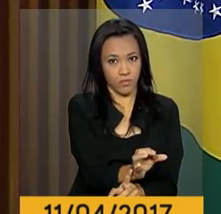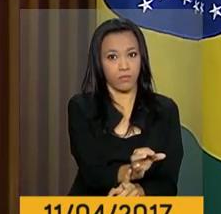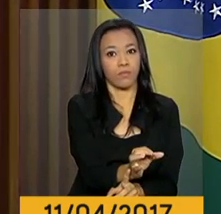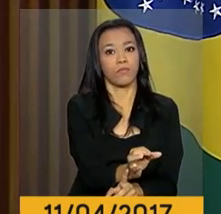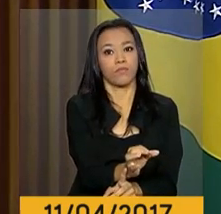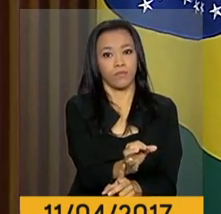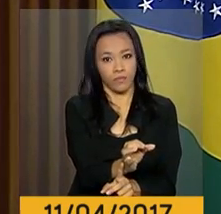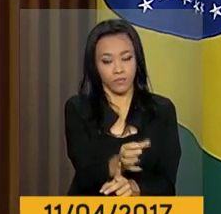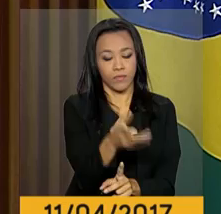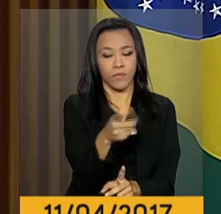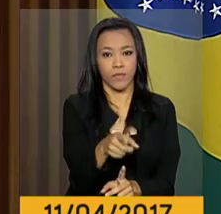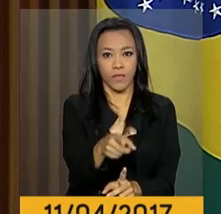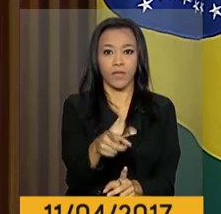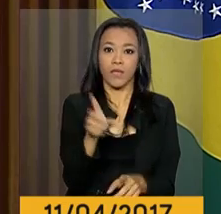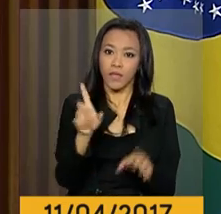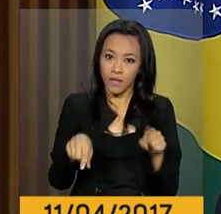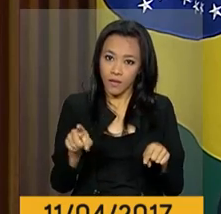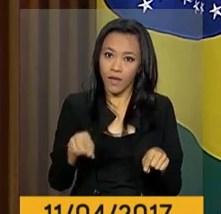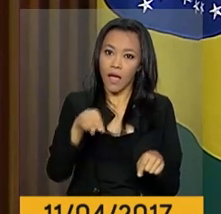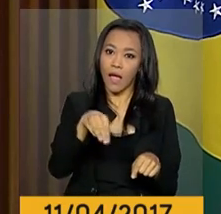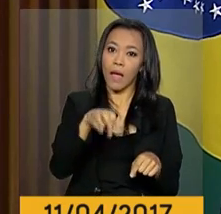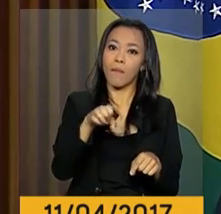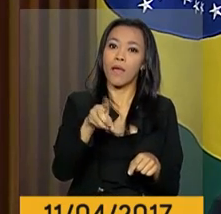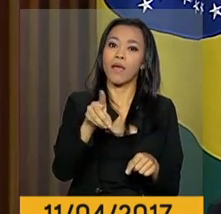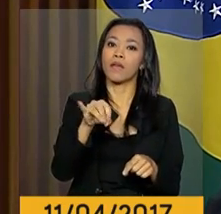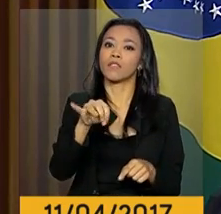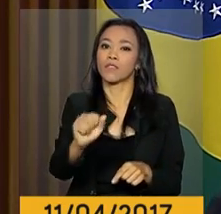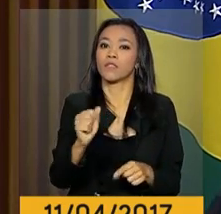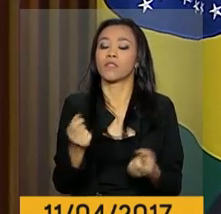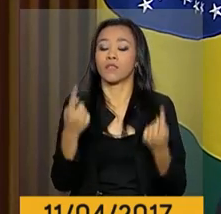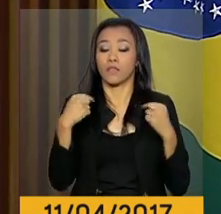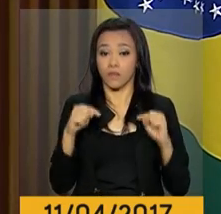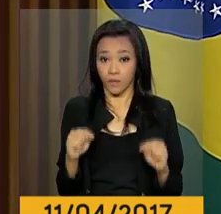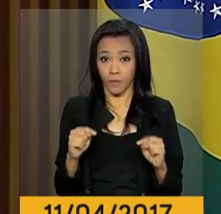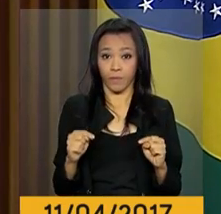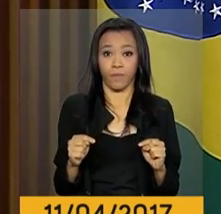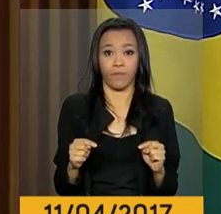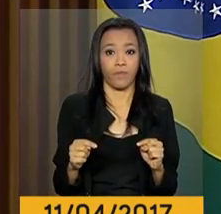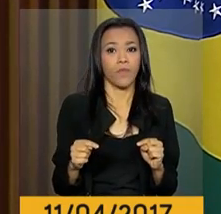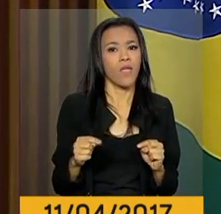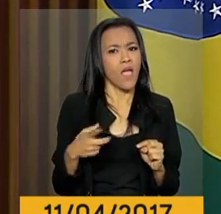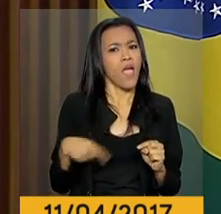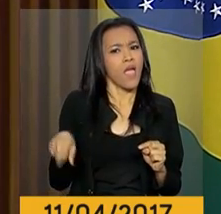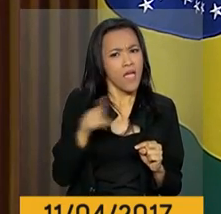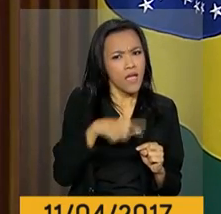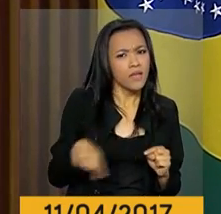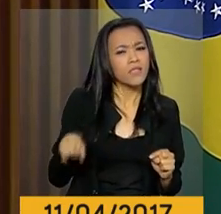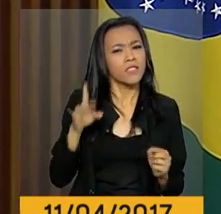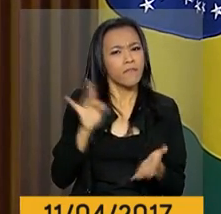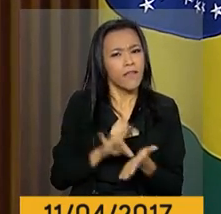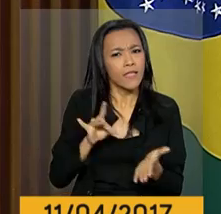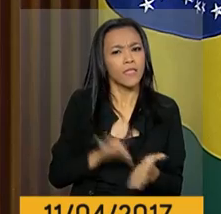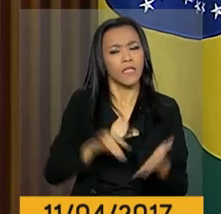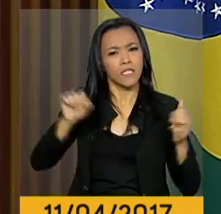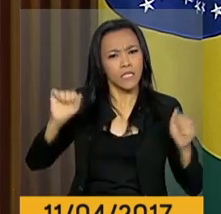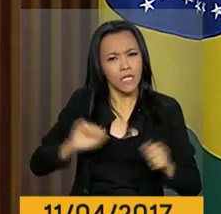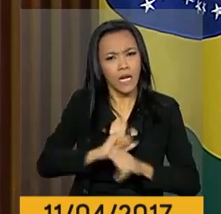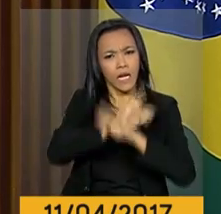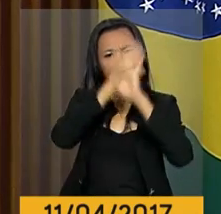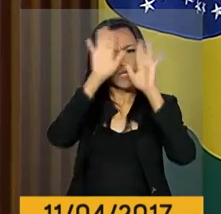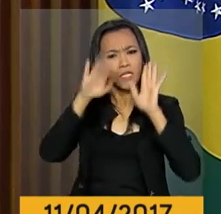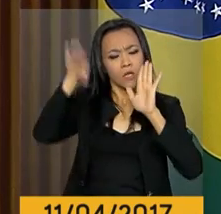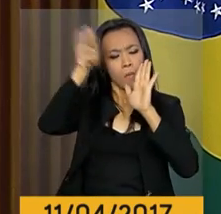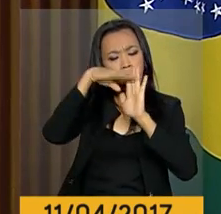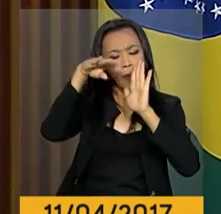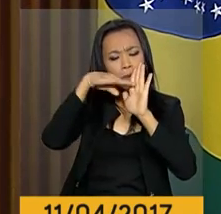aposenta na média da aposentadoria então estas digamos eh verdade sendo colocadas Como